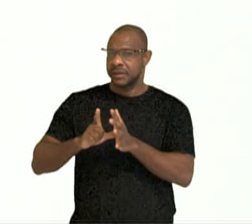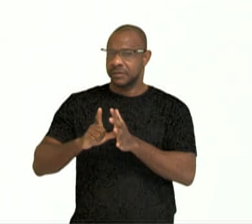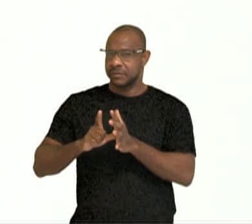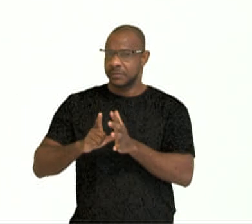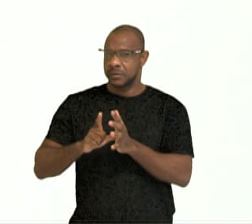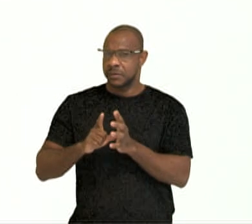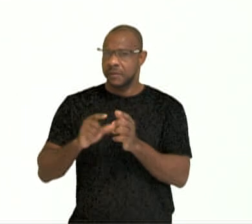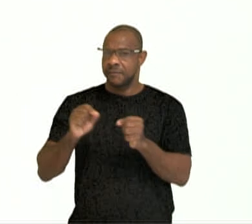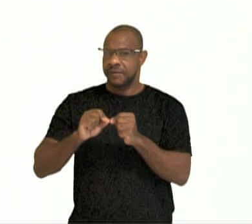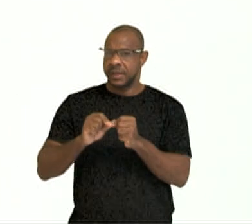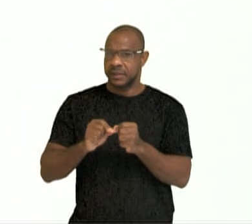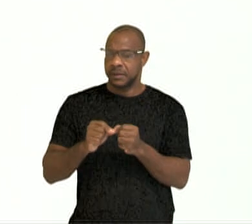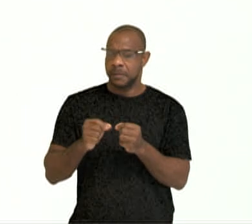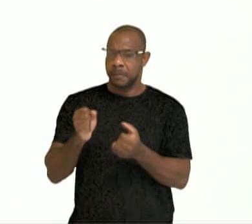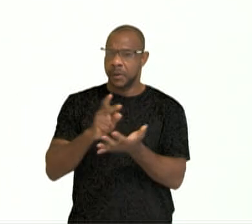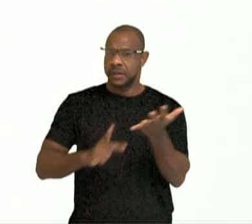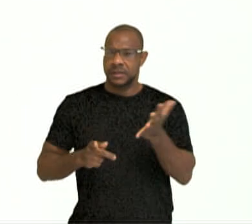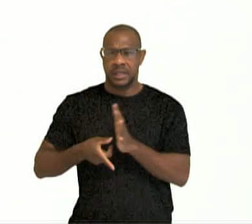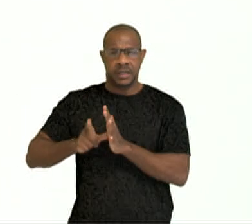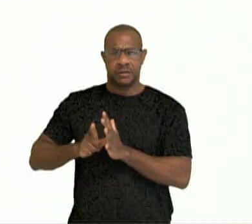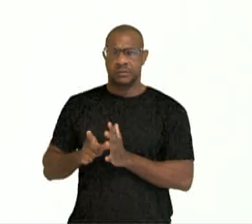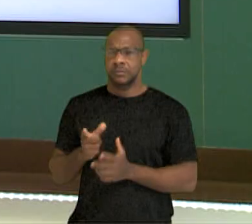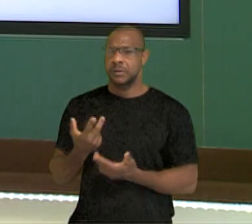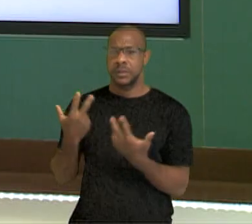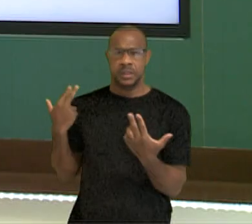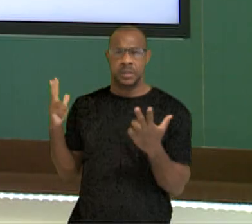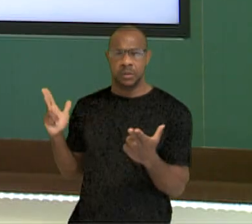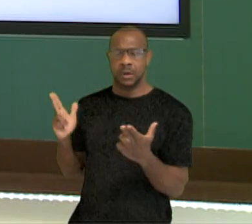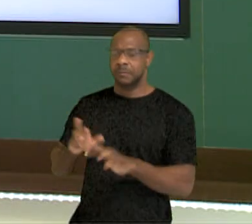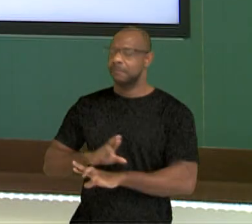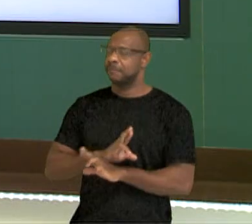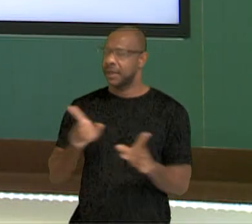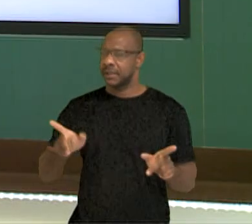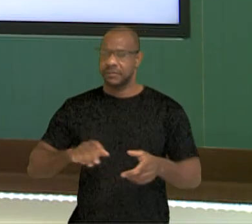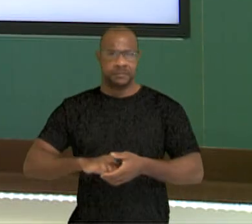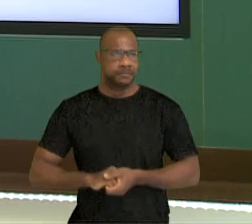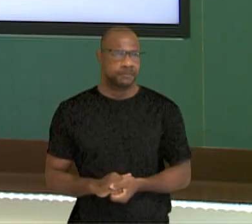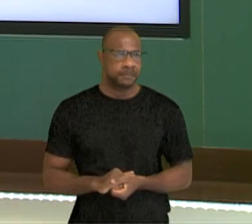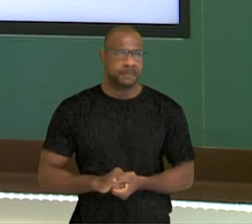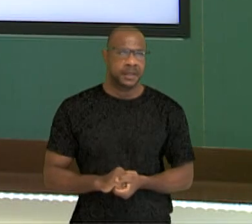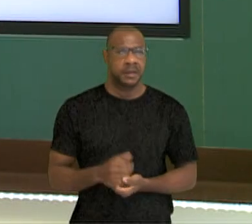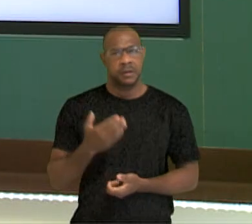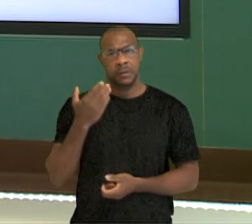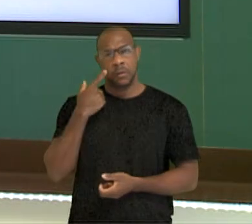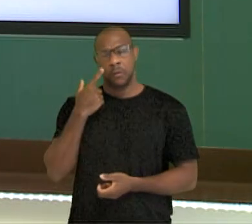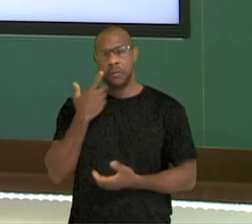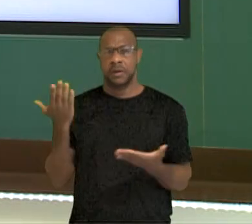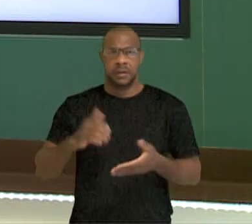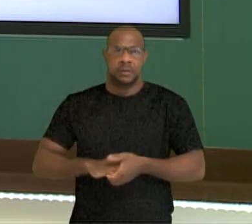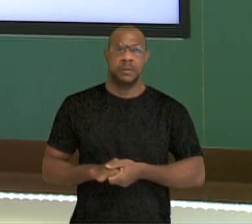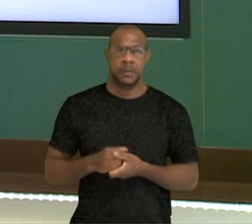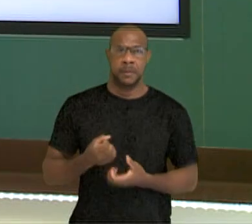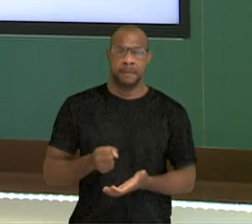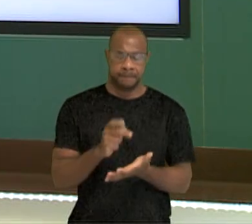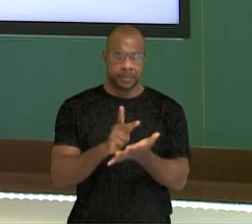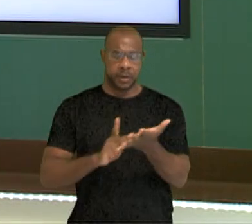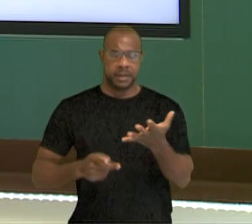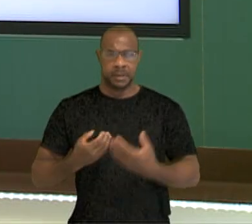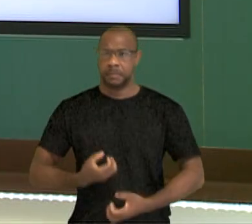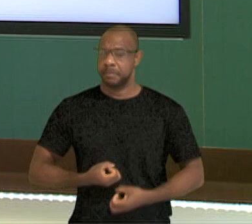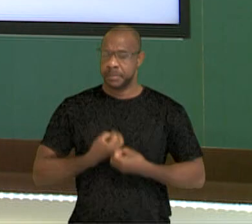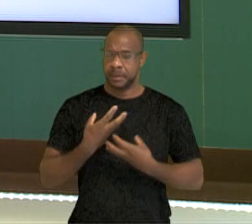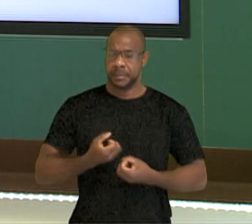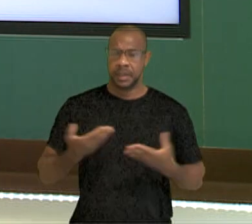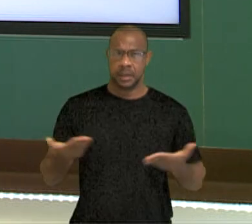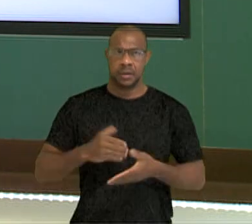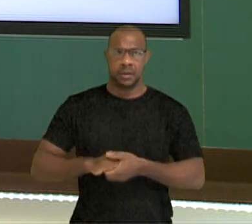poesia. Então vamos agora conhecer o poema 9 do Guardador de Rebanhos, um poema